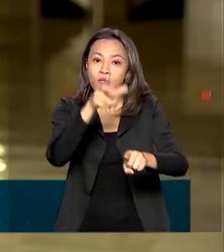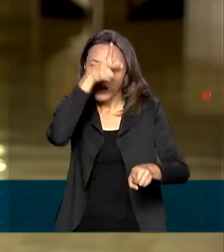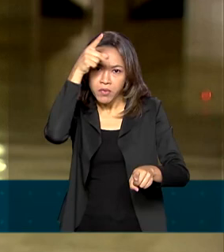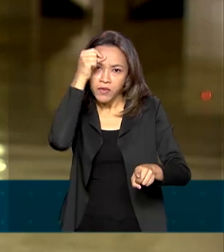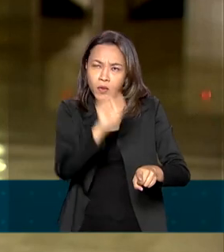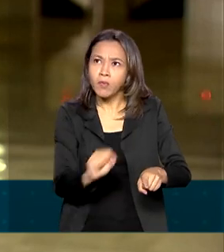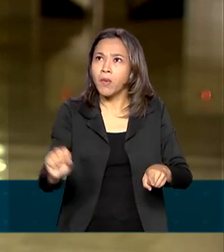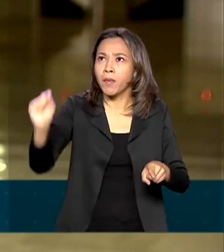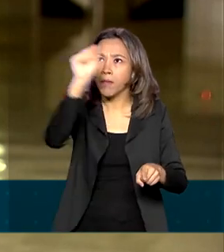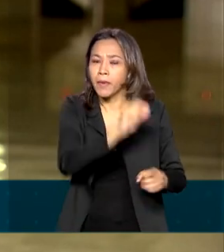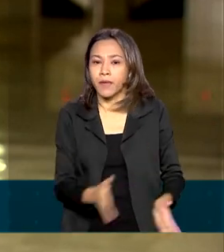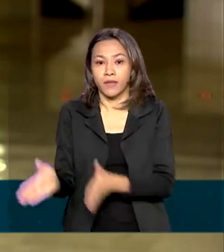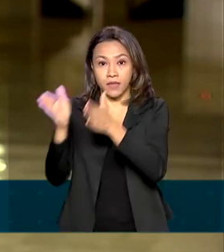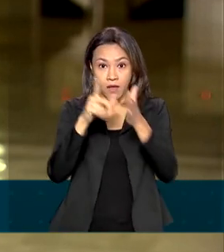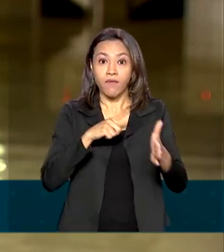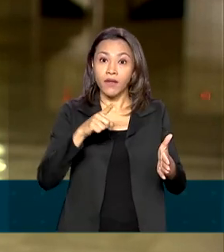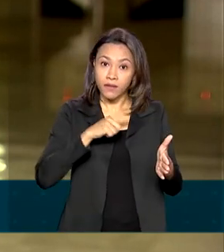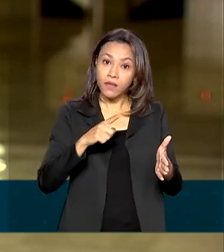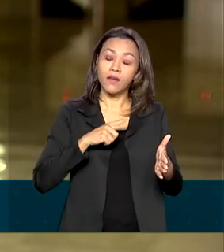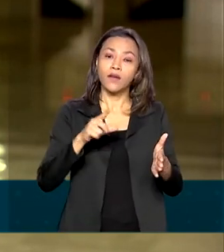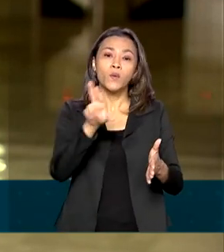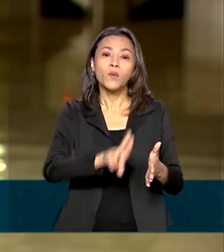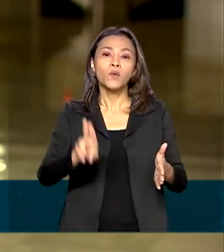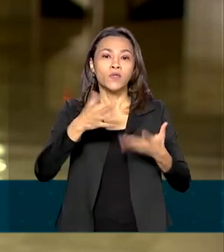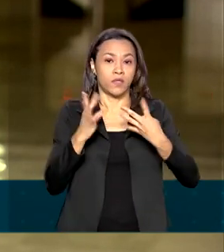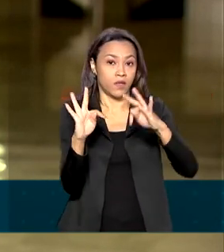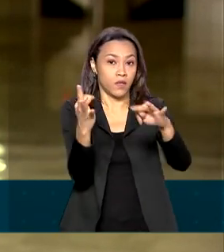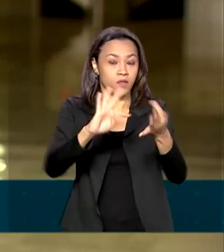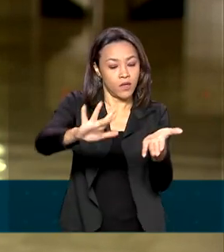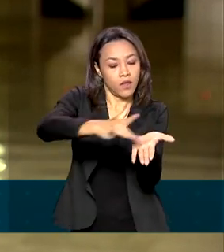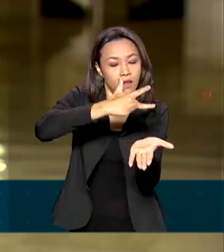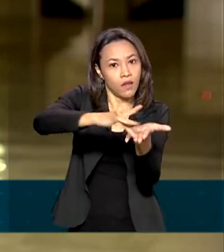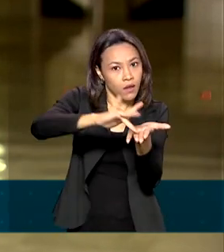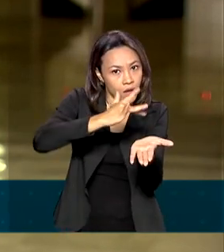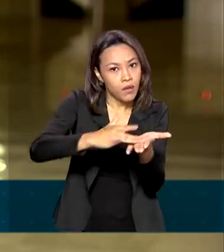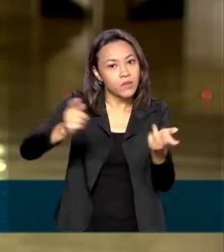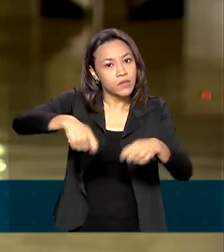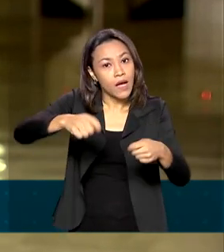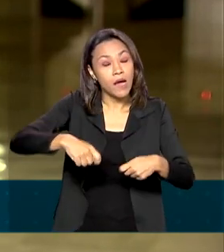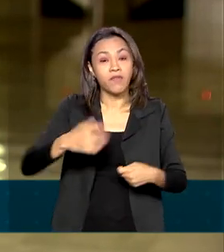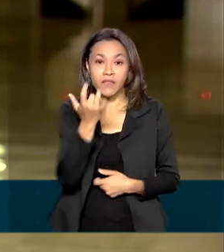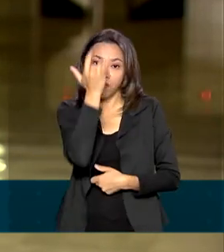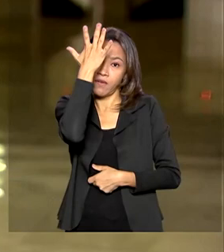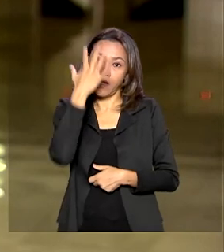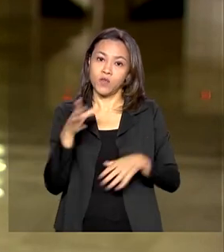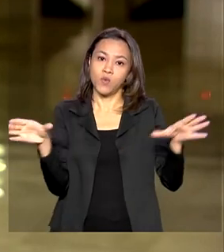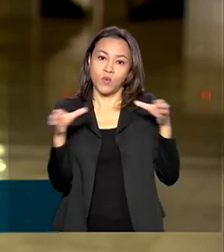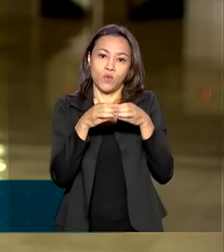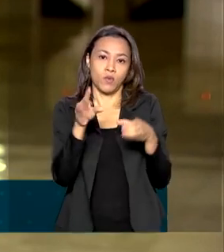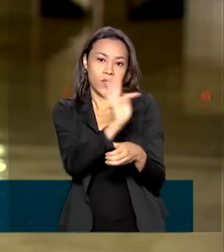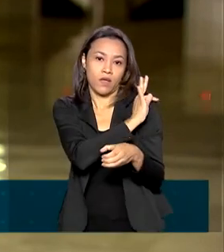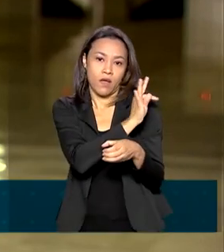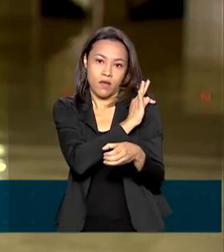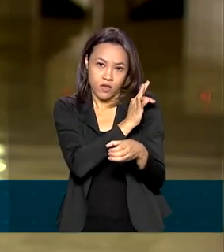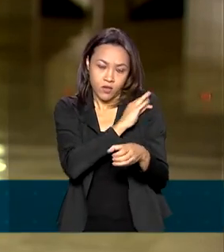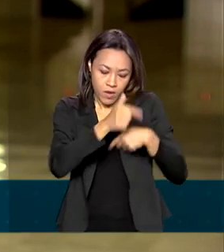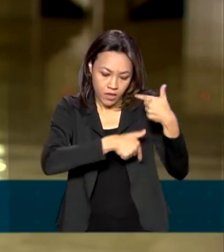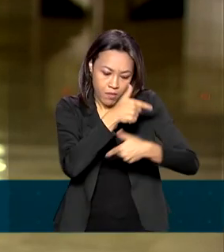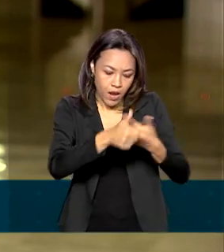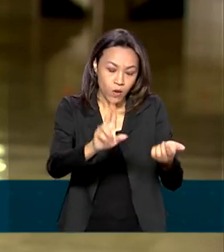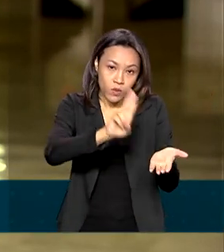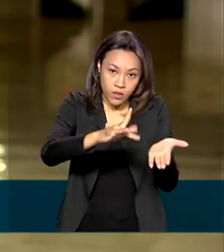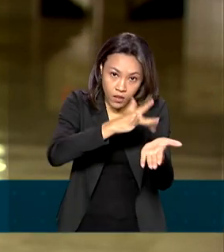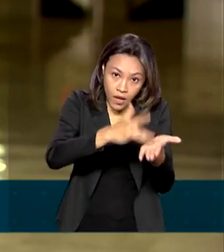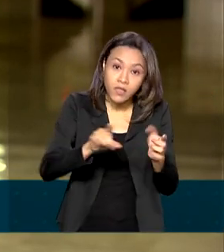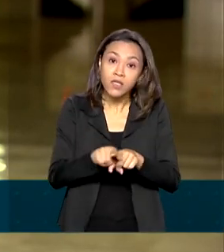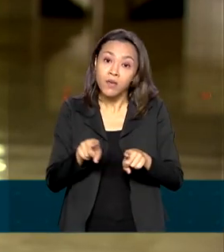terá um aplicativo para tablets e smartphones, que vai facilitar o trabalho dos técnicos do INCRA e das prefeituras que aderirem ao programa.